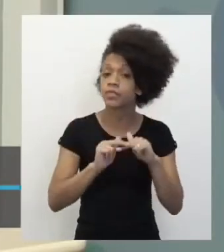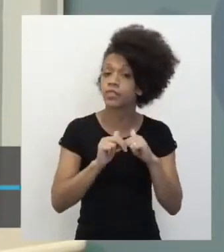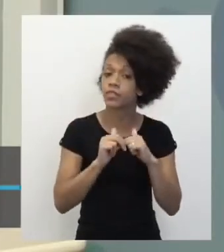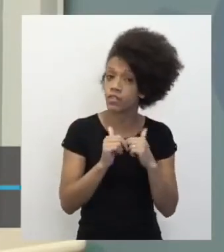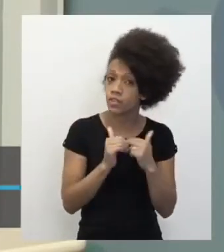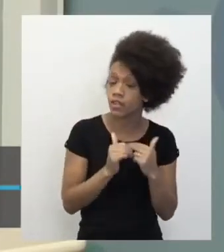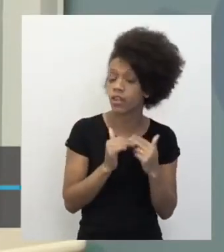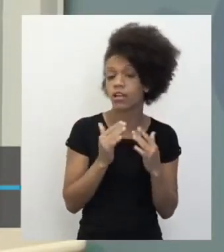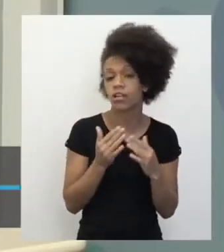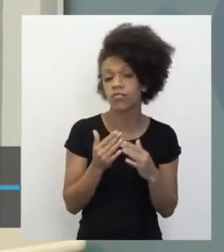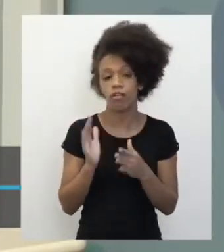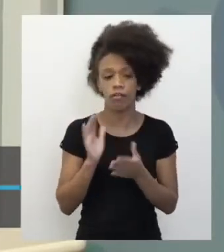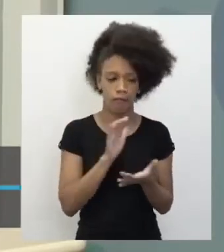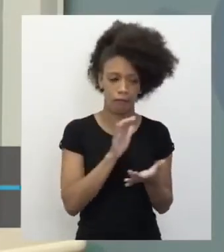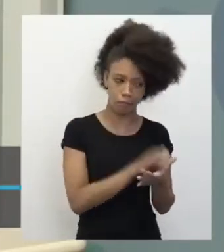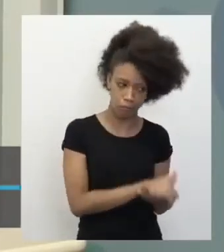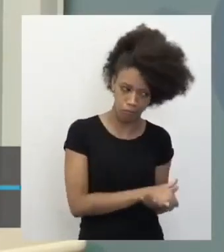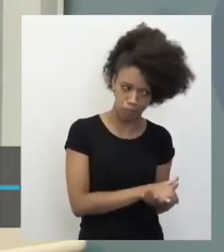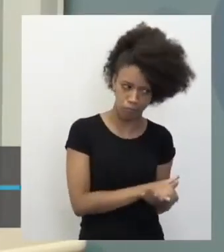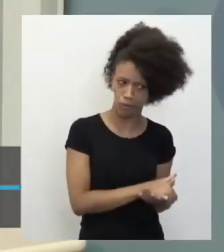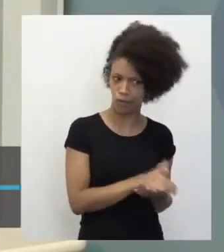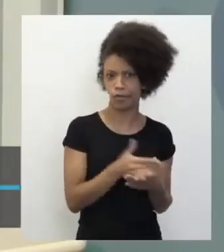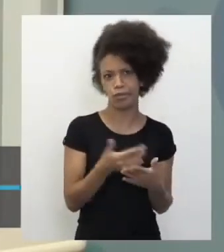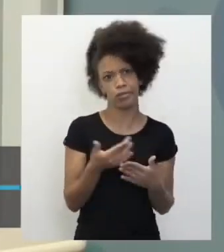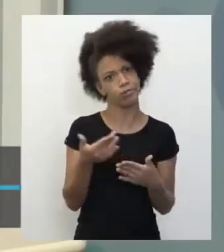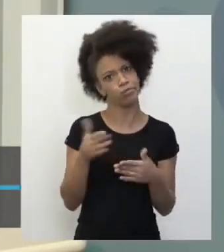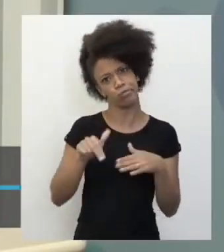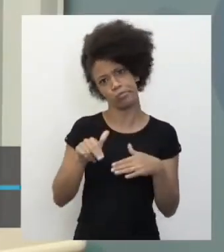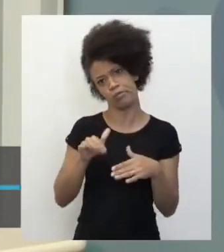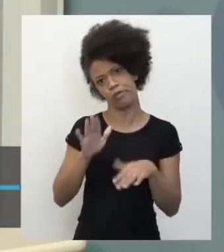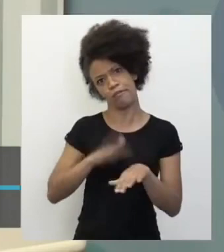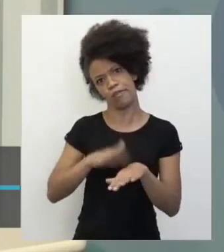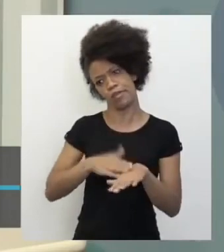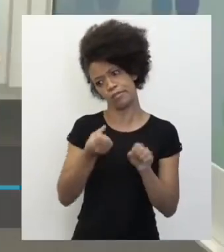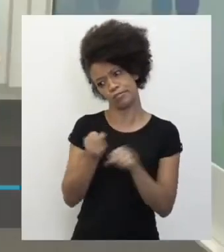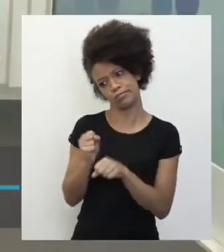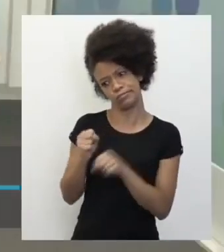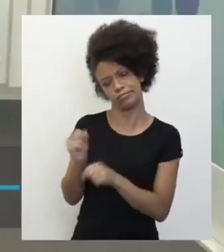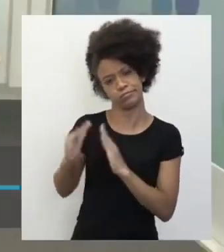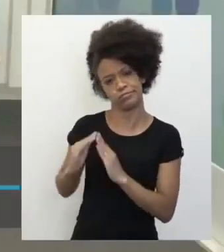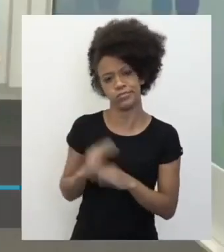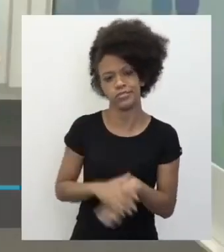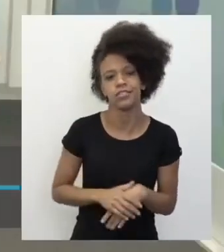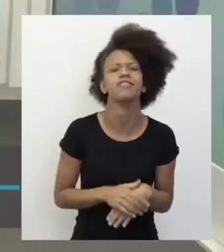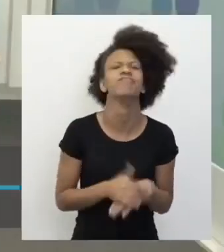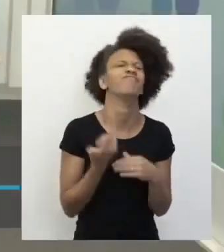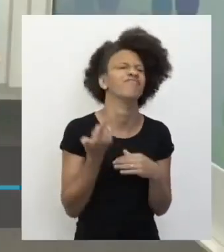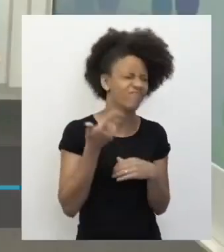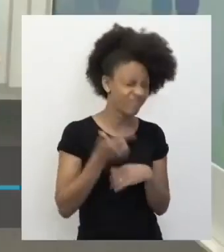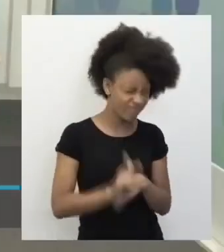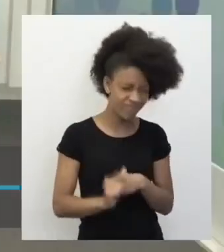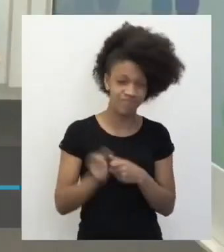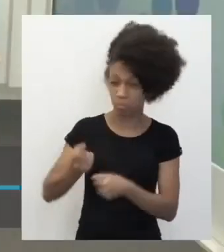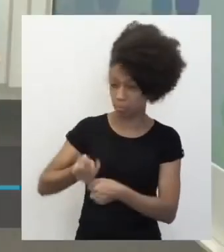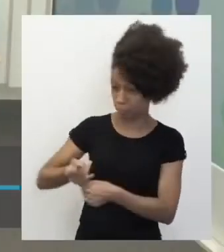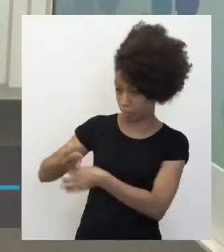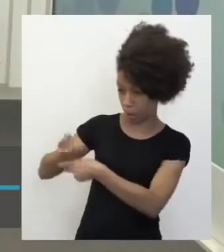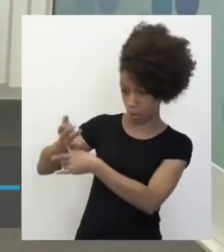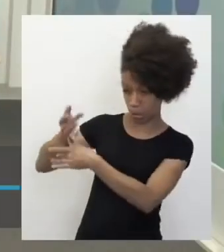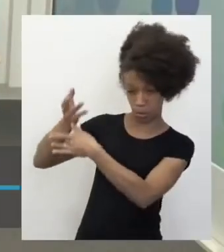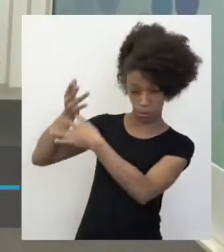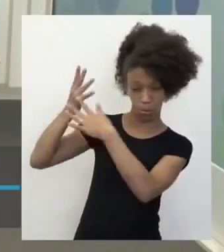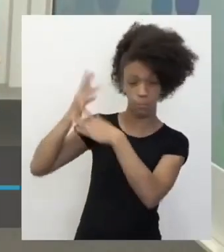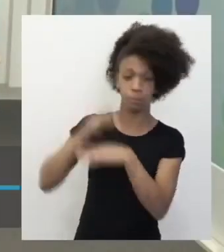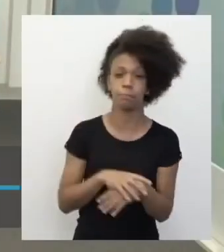vai casar e vai deixar de fazer serviço doméstico, qual é a opinião dos nossos alunos? Nossa, de novo, são várias aqui, tá? Fala